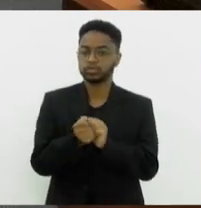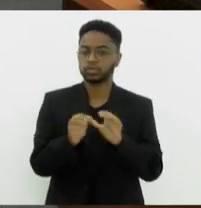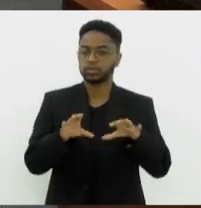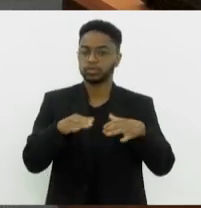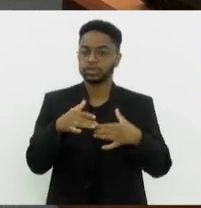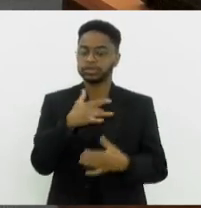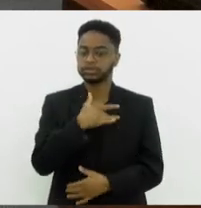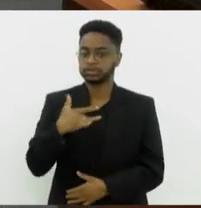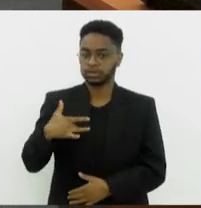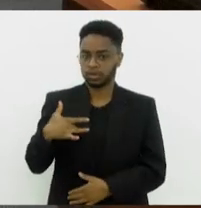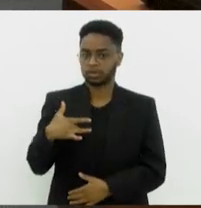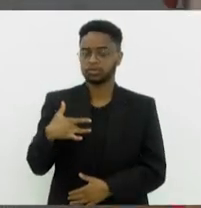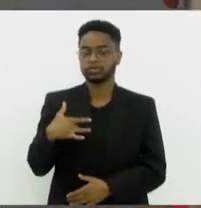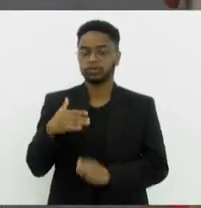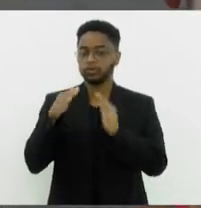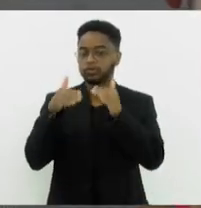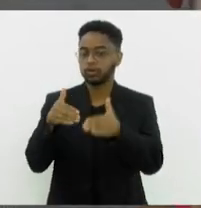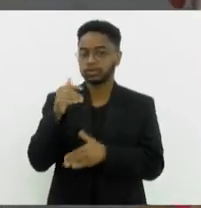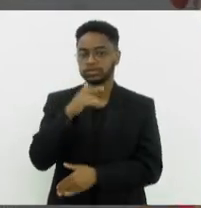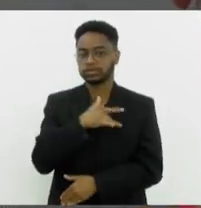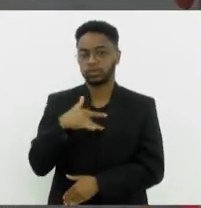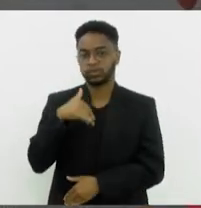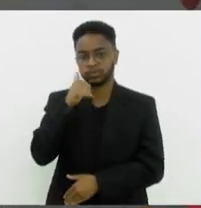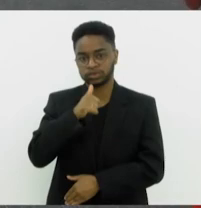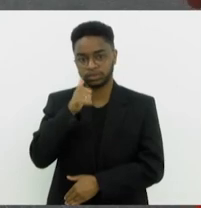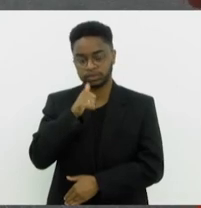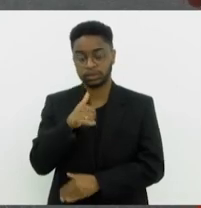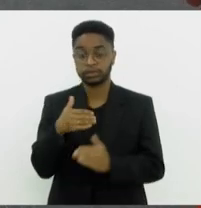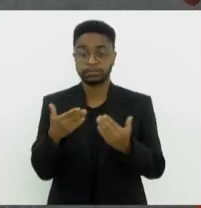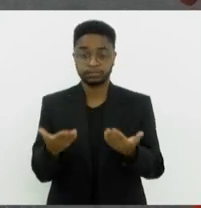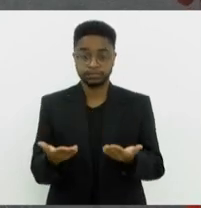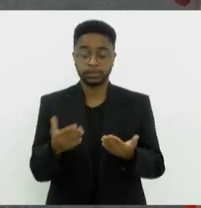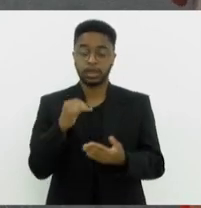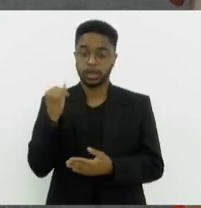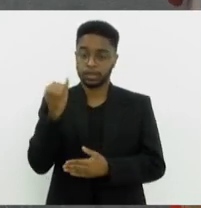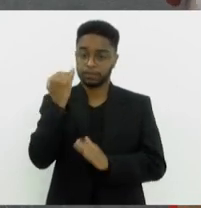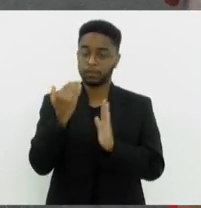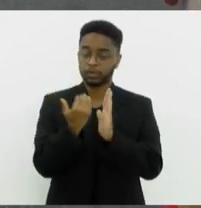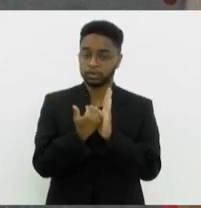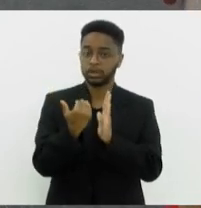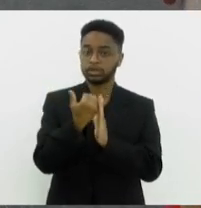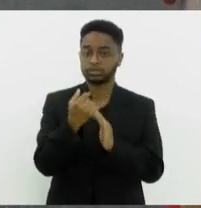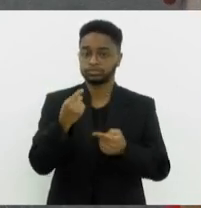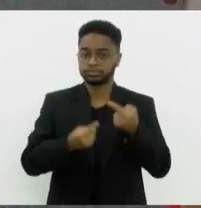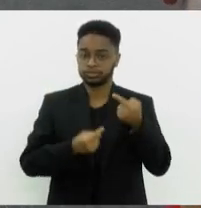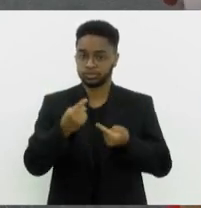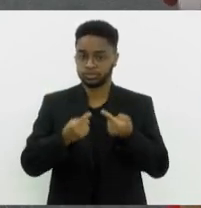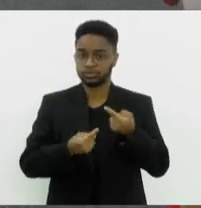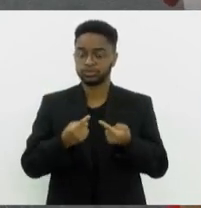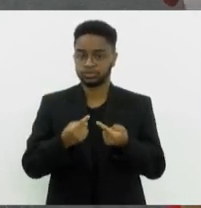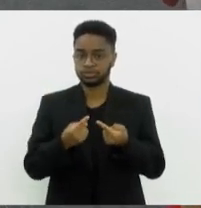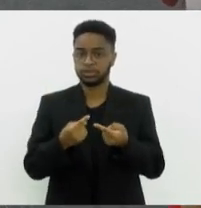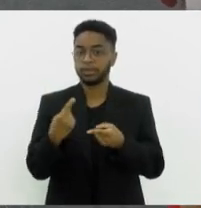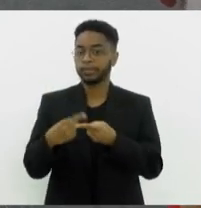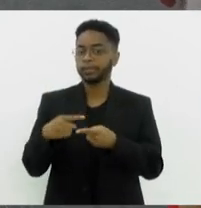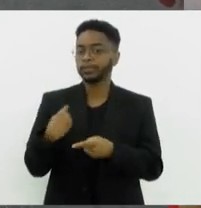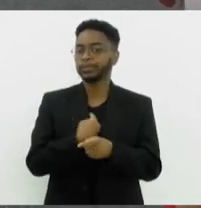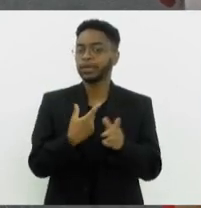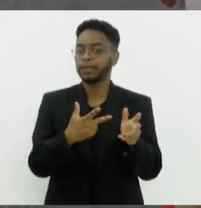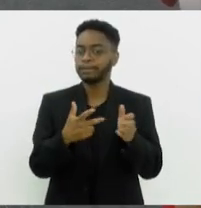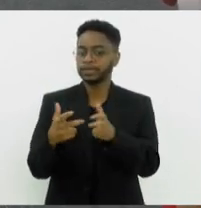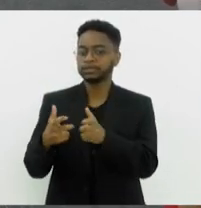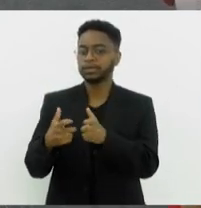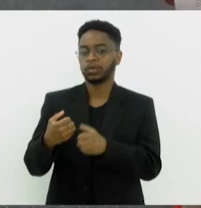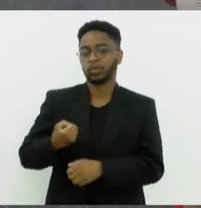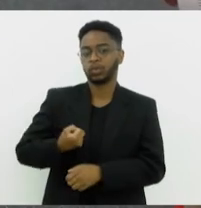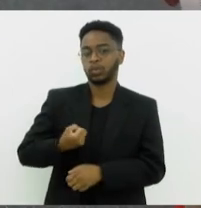falar da saúde da mulher. Então, deputado Brazão, é muito importante discutir esse tema. A gente vê as estatísticas